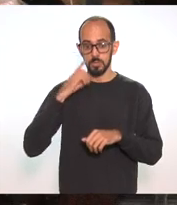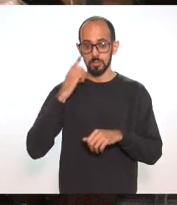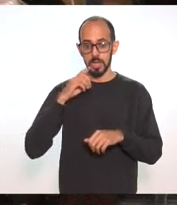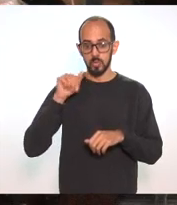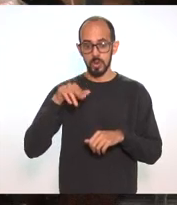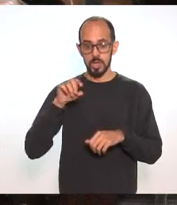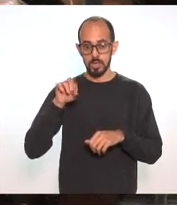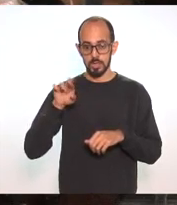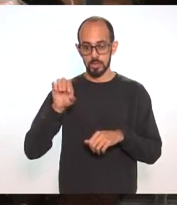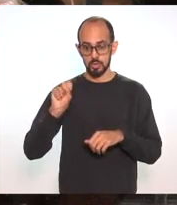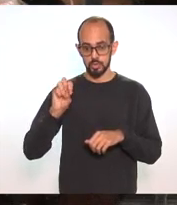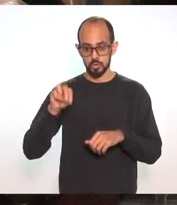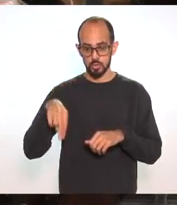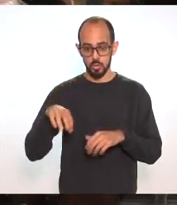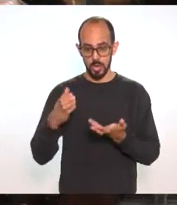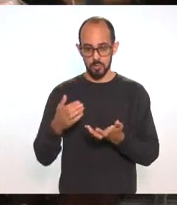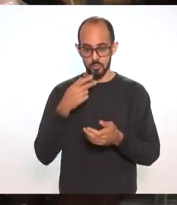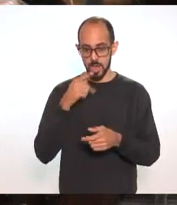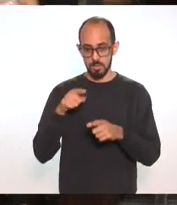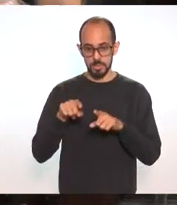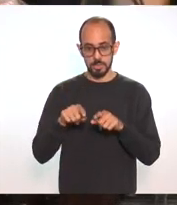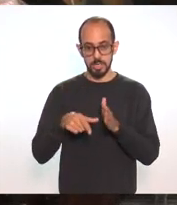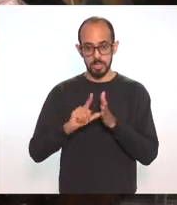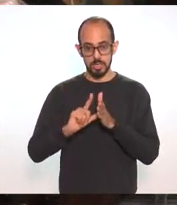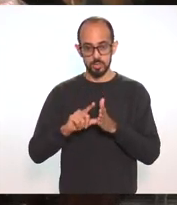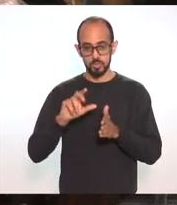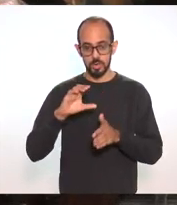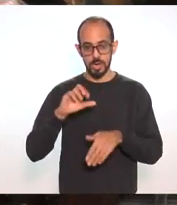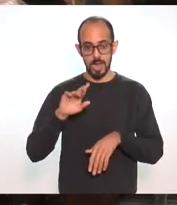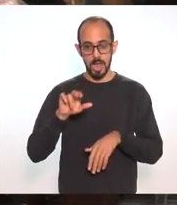Anderson quer falar, mas antes, deputado Carlos Augusto.